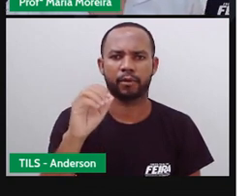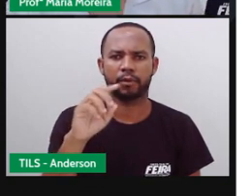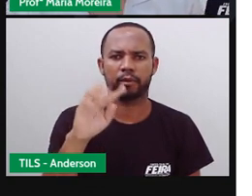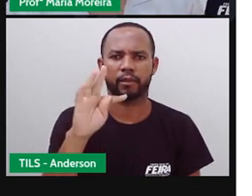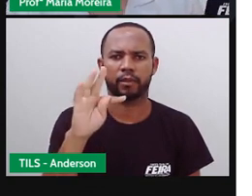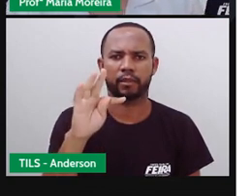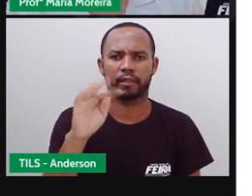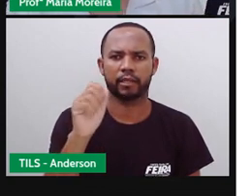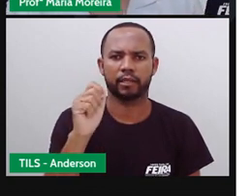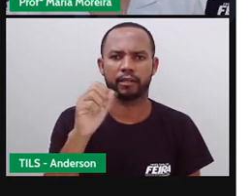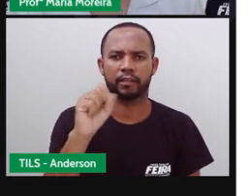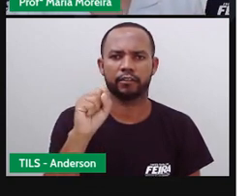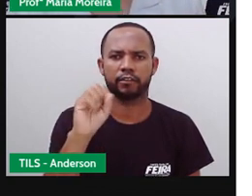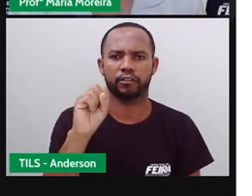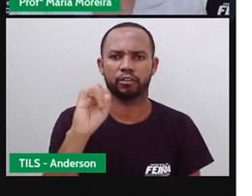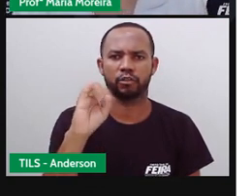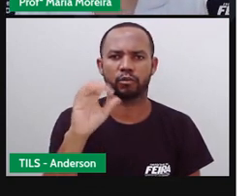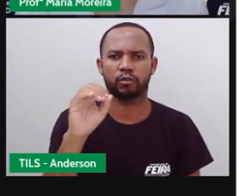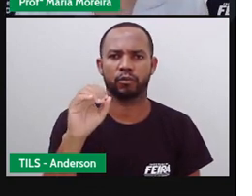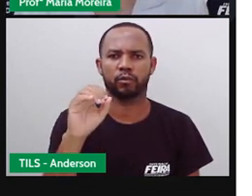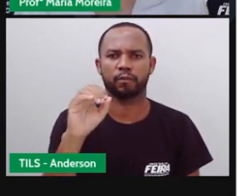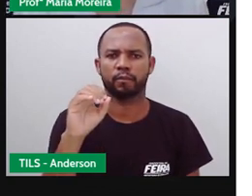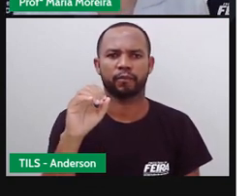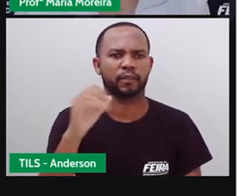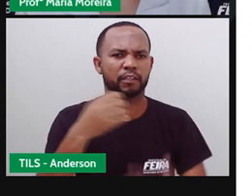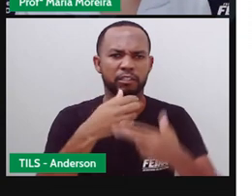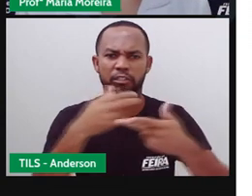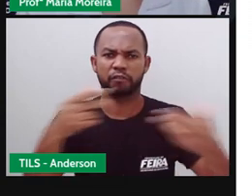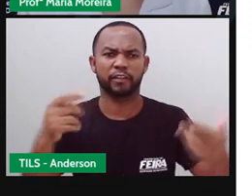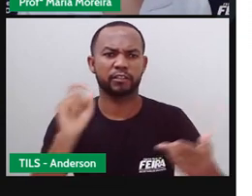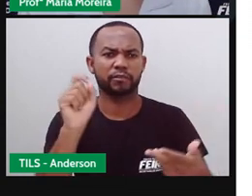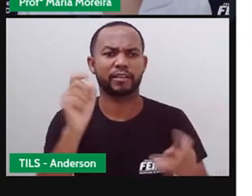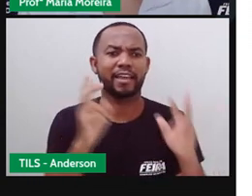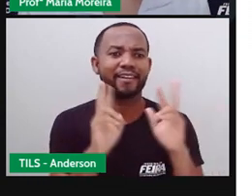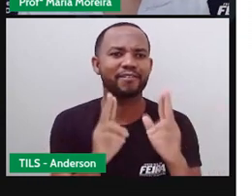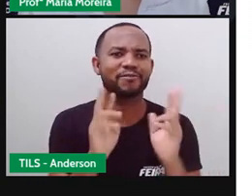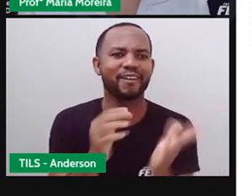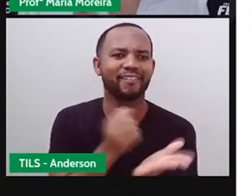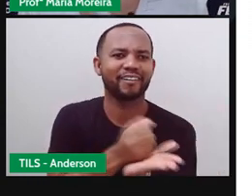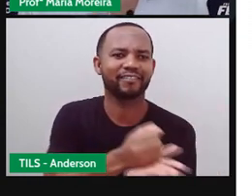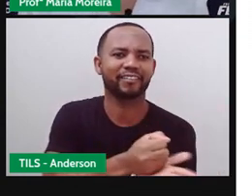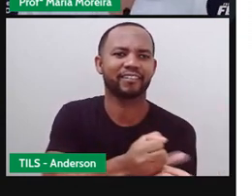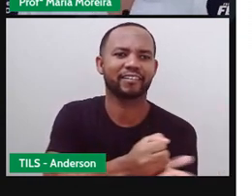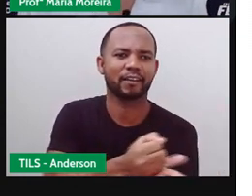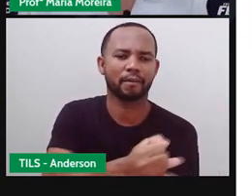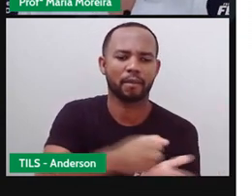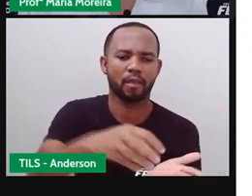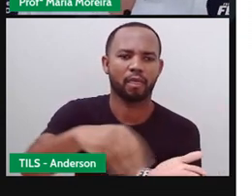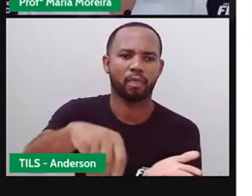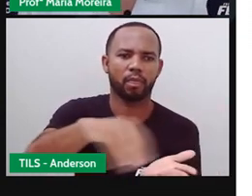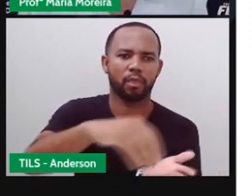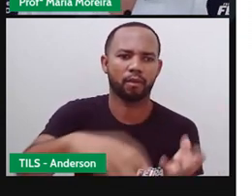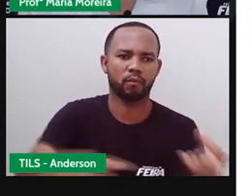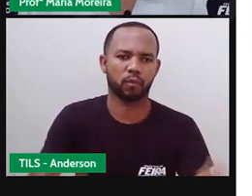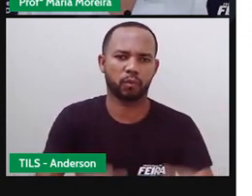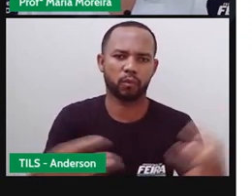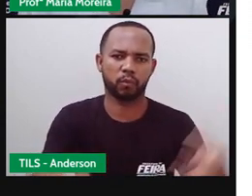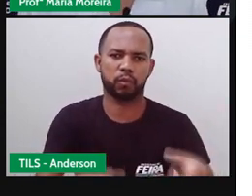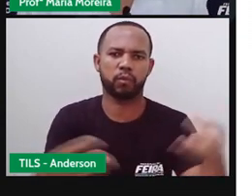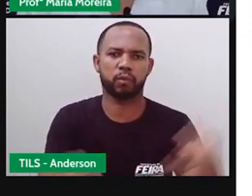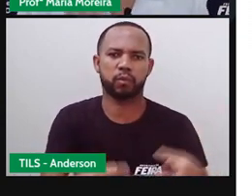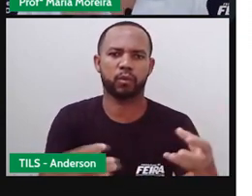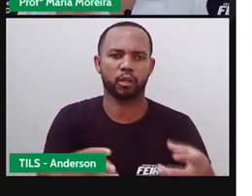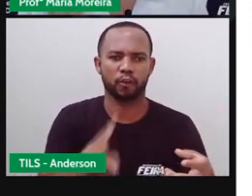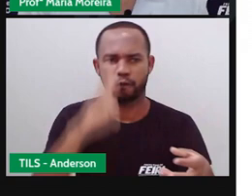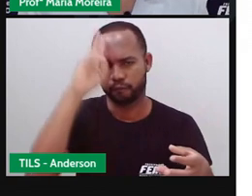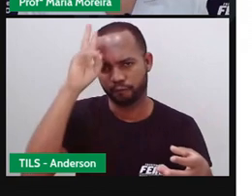crescimento delas além de atuar também para o quê para deixar o solo fértil e a gente já aprendeu que que é um solo fértil